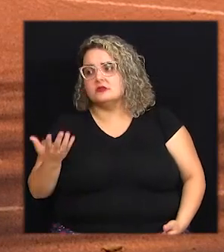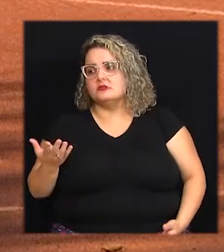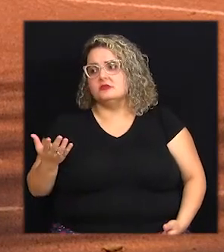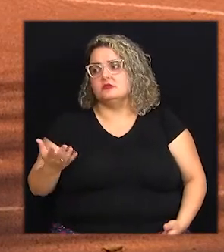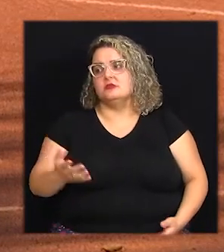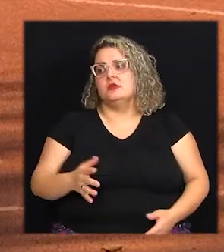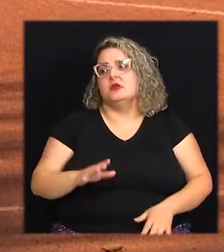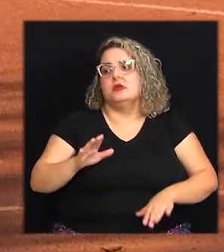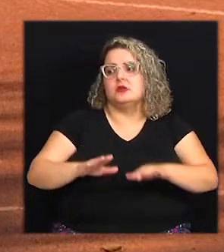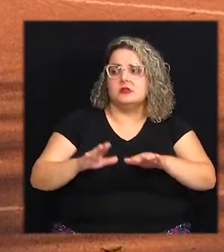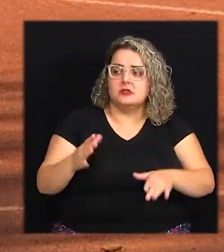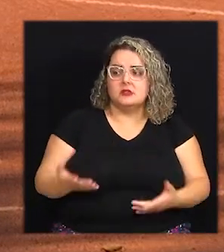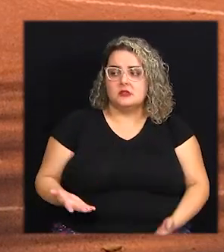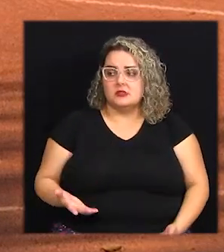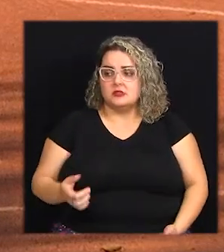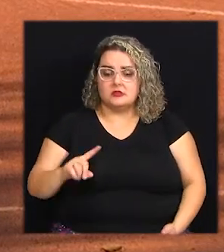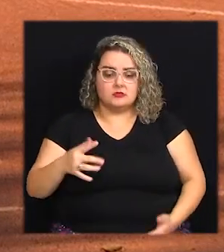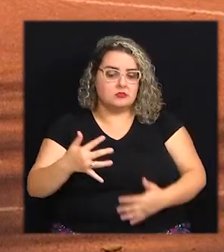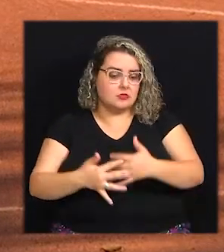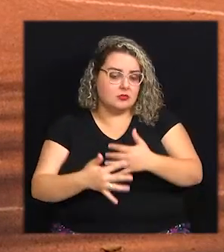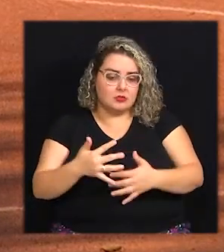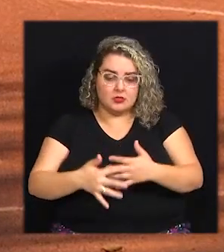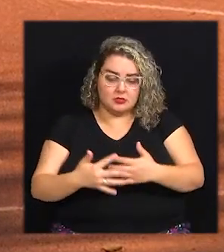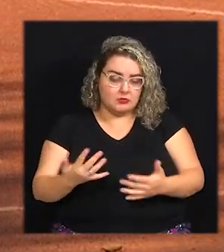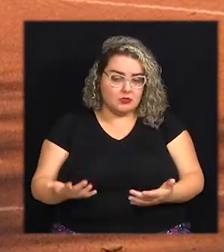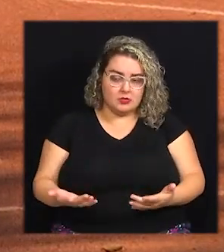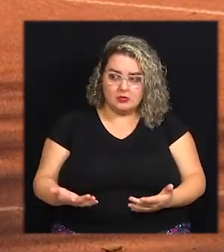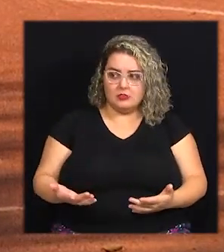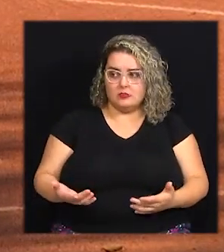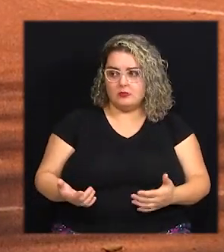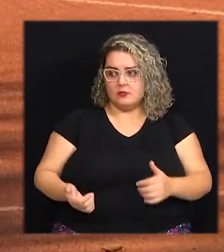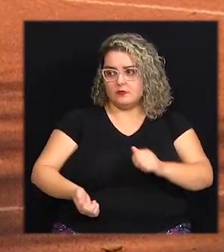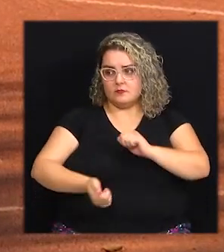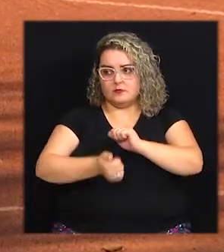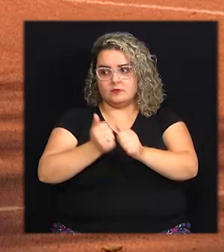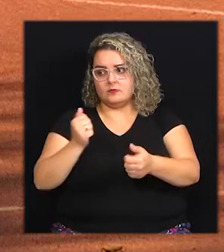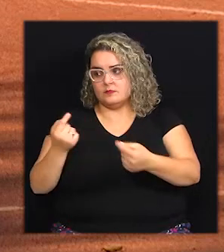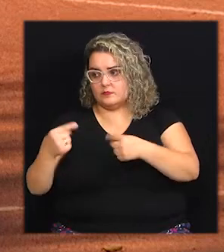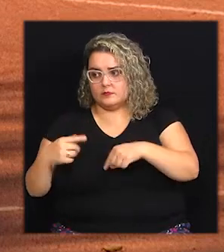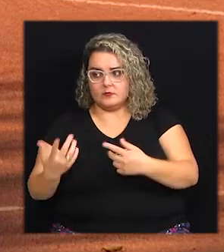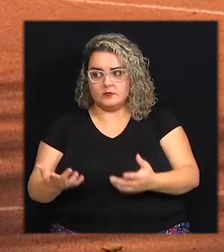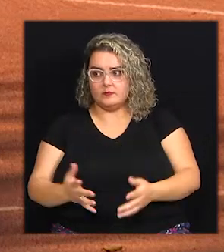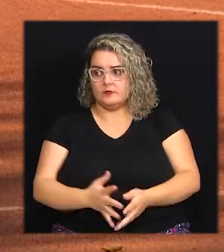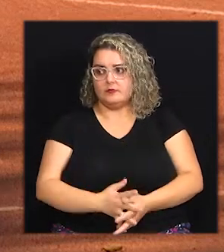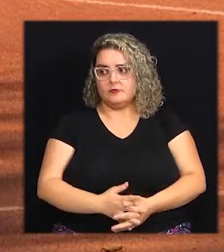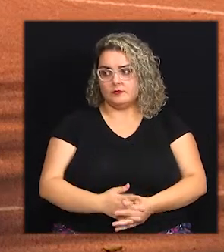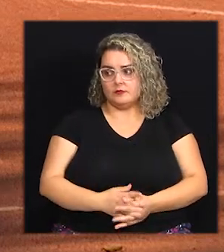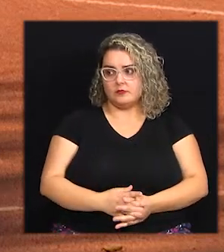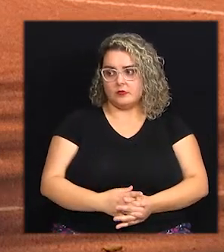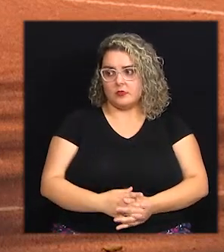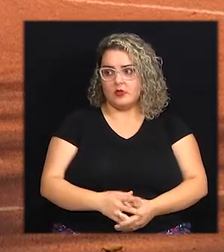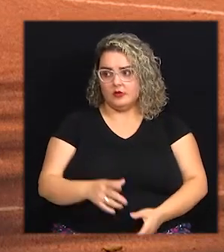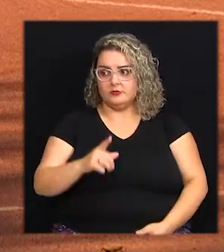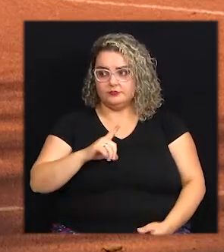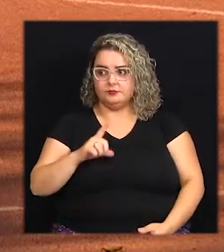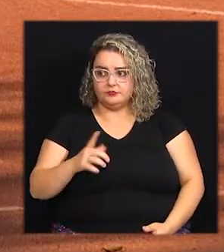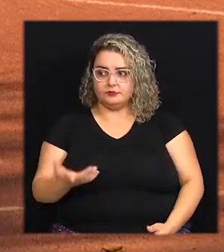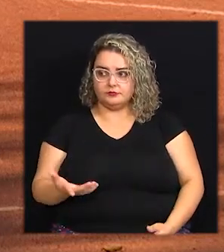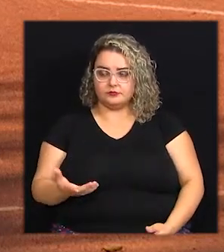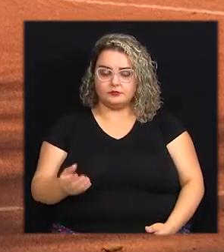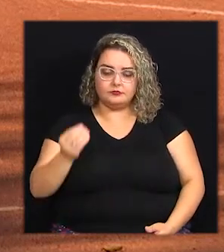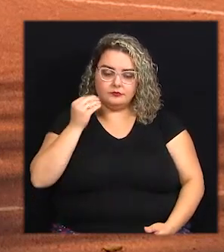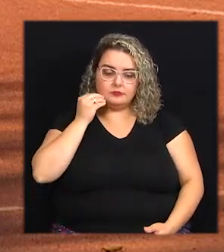para te ajudar, às vezes algo que não atrapalhe tanto o atleta, o seu adversário, sempre tem